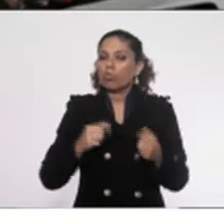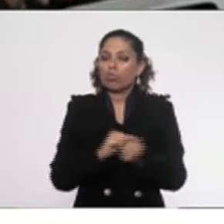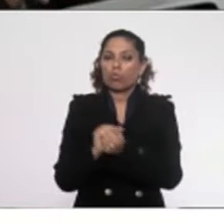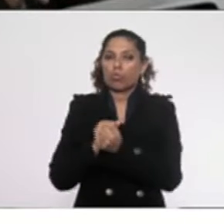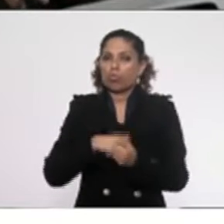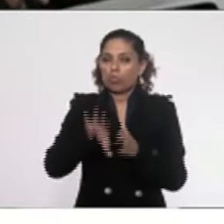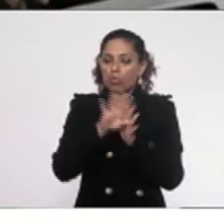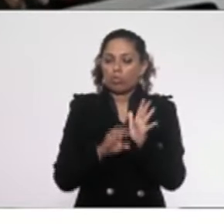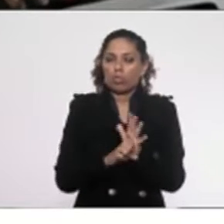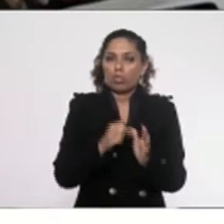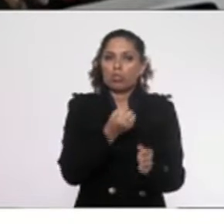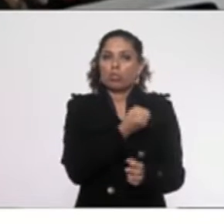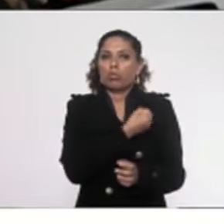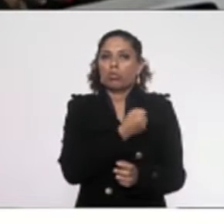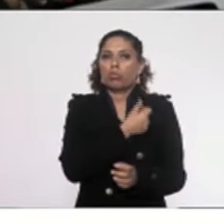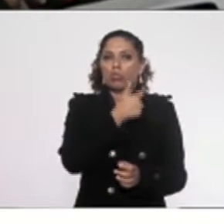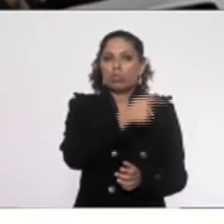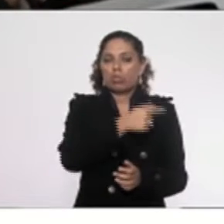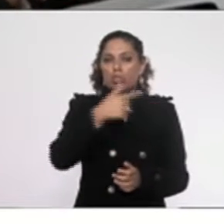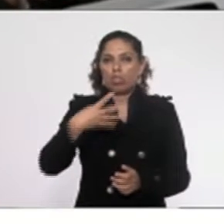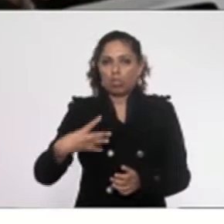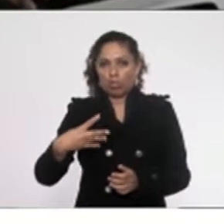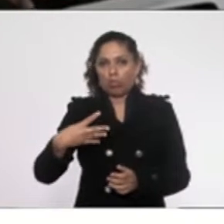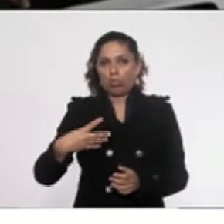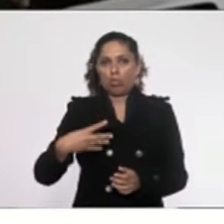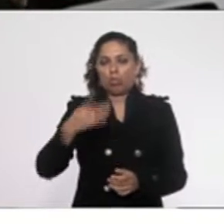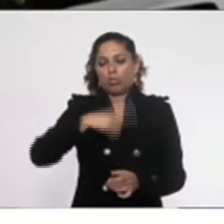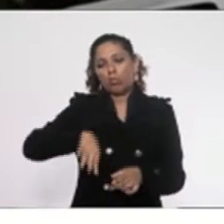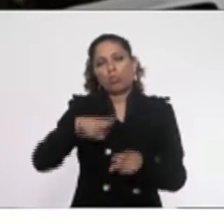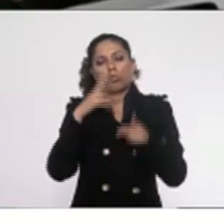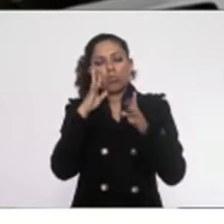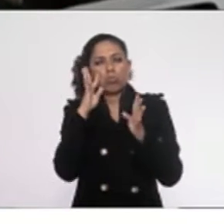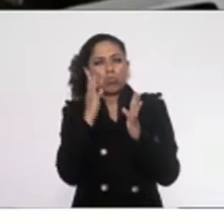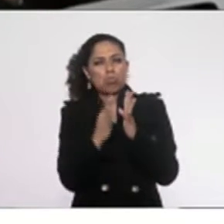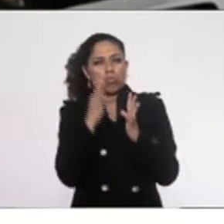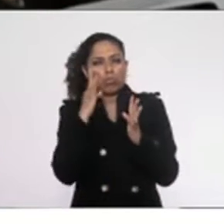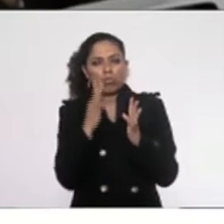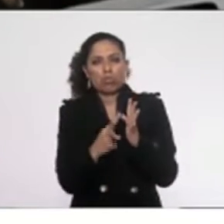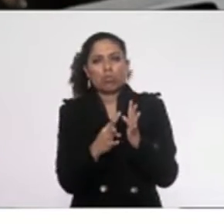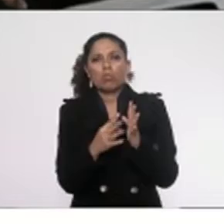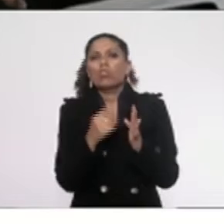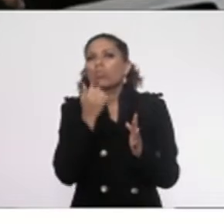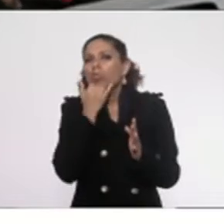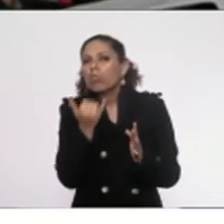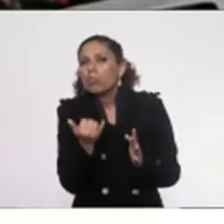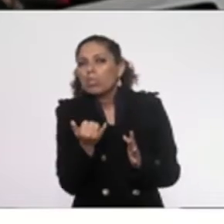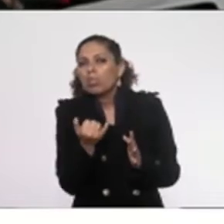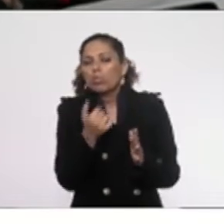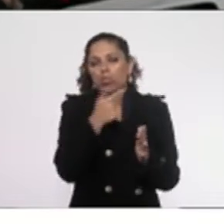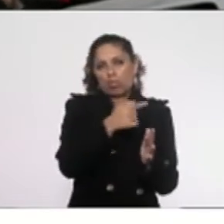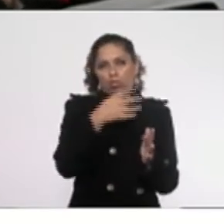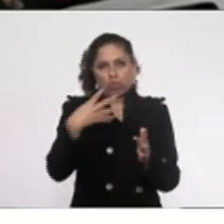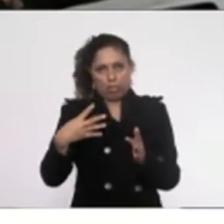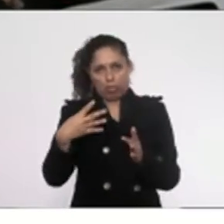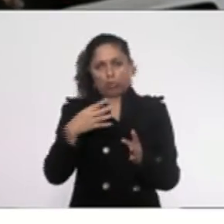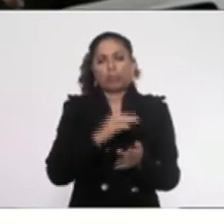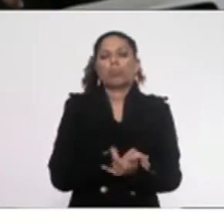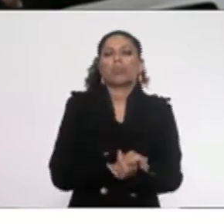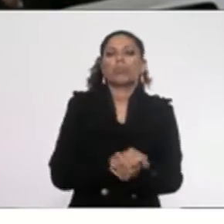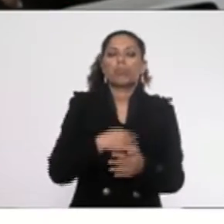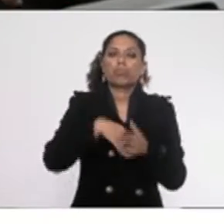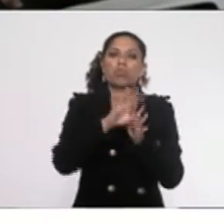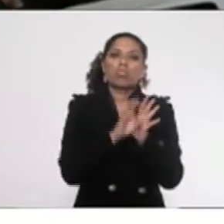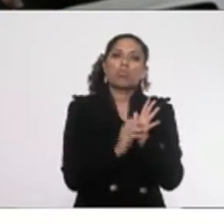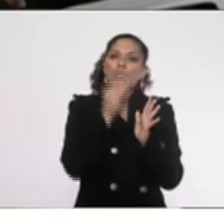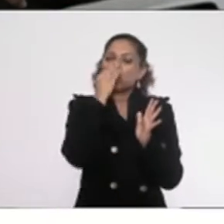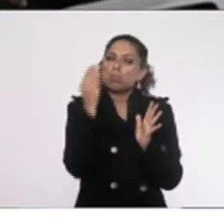emenda, que é a emenda de número 74. Quando a gente observa... Que número, deputada? Me perdoe. 74. Essa emenda